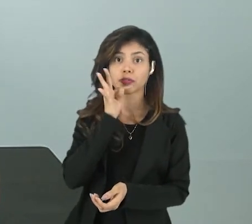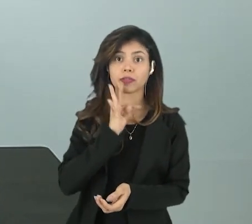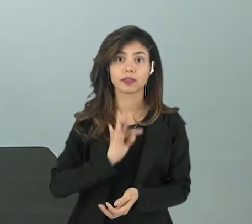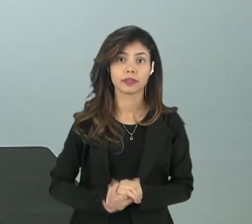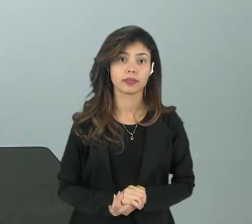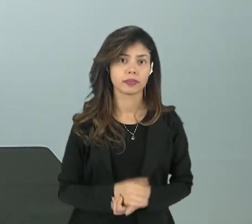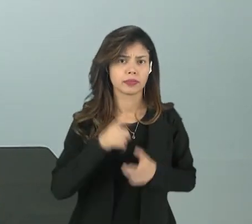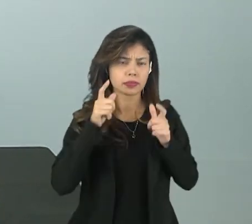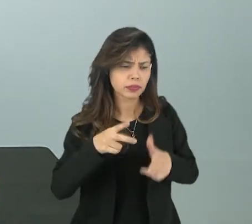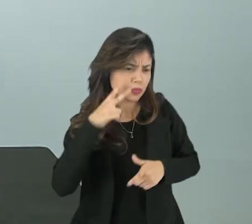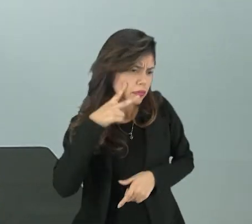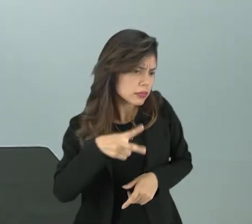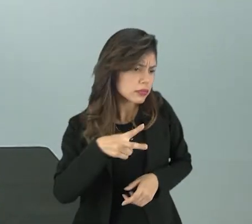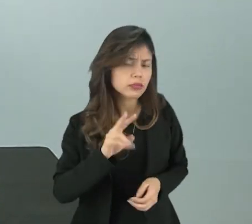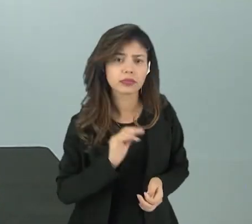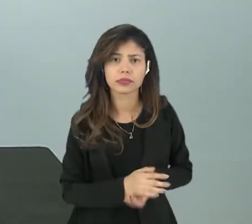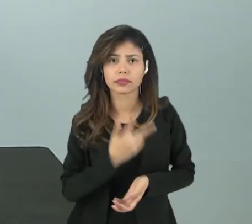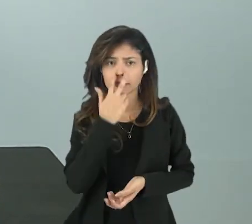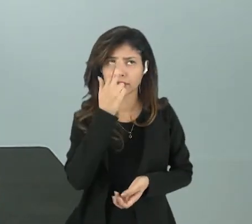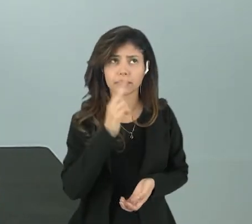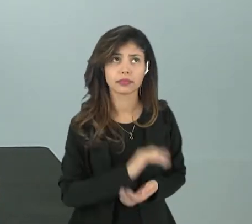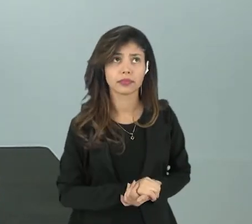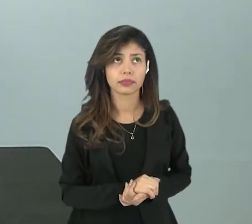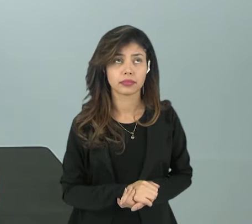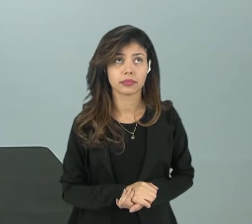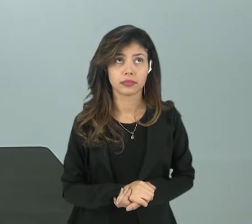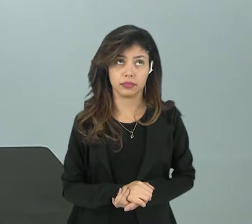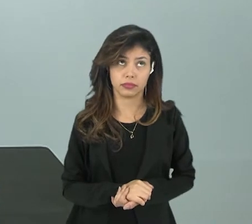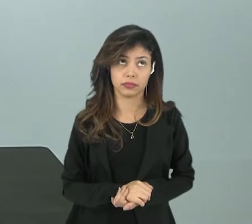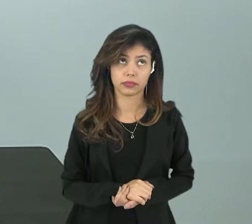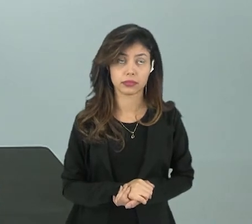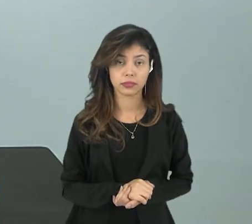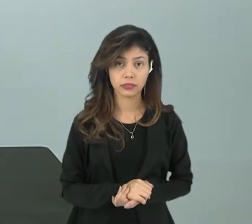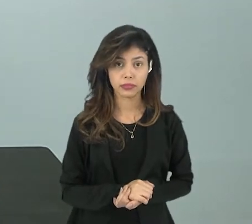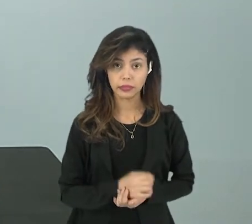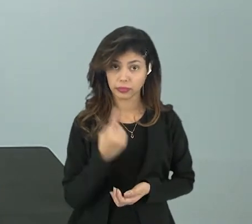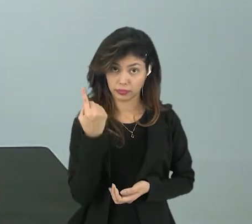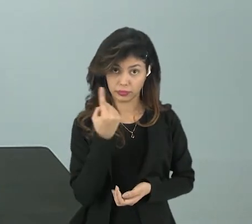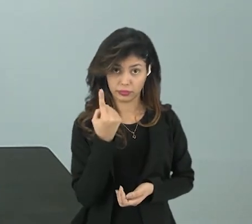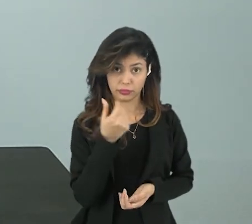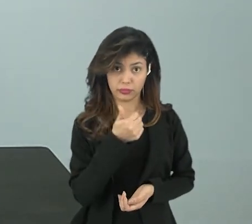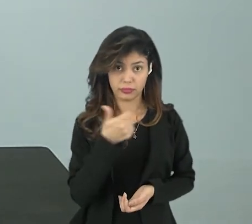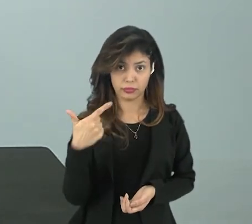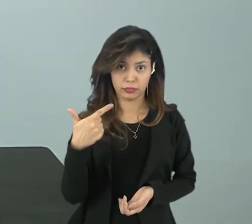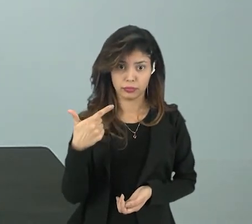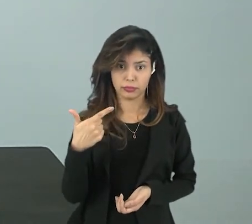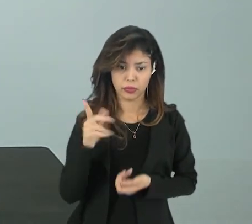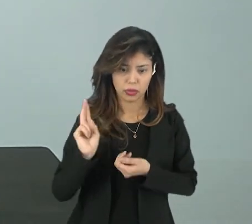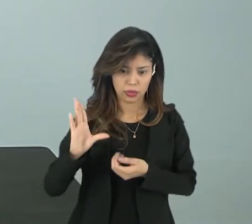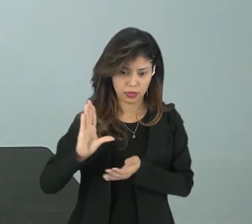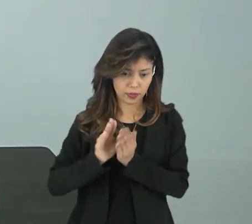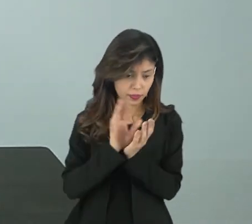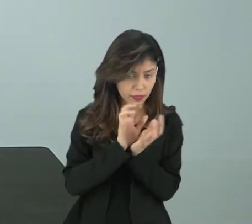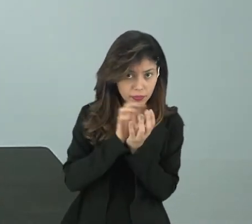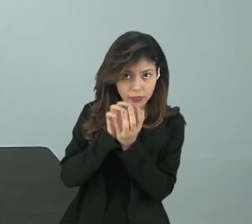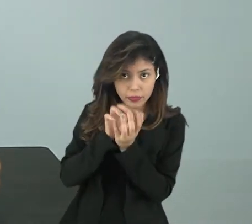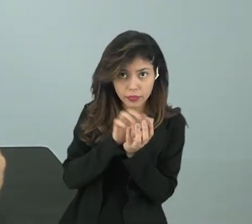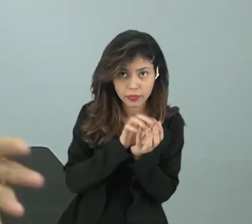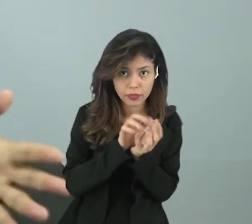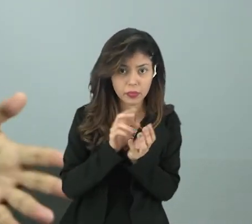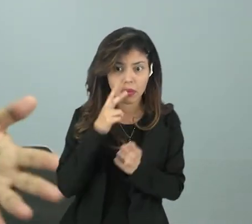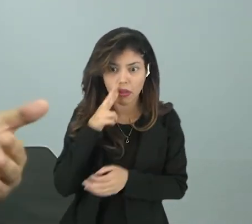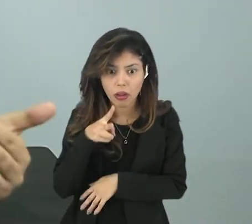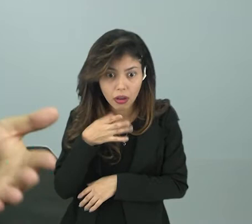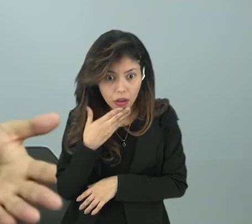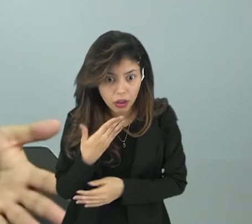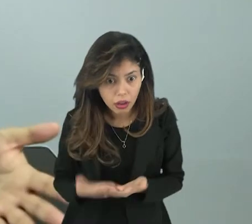um dia a gente olhando, apareceu praticamente mais de uma dúzia de jacarezinhos. E ficou todo